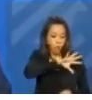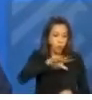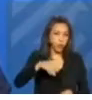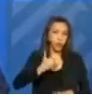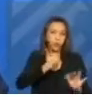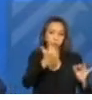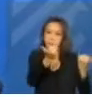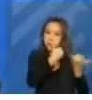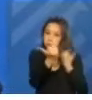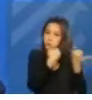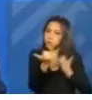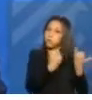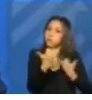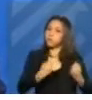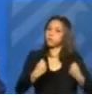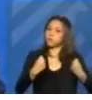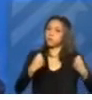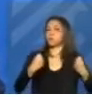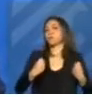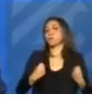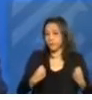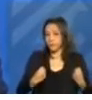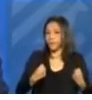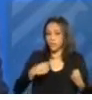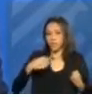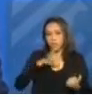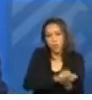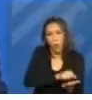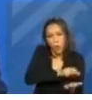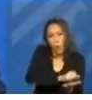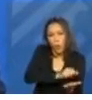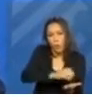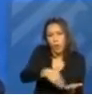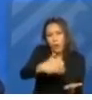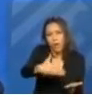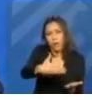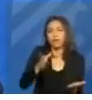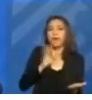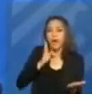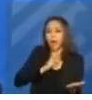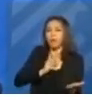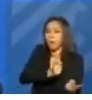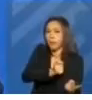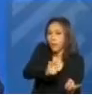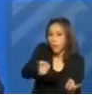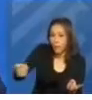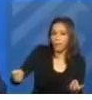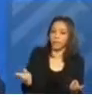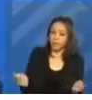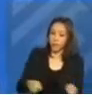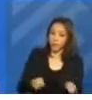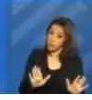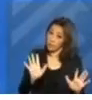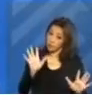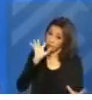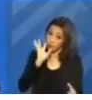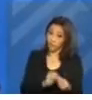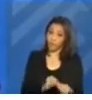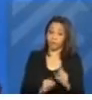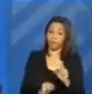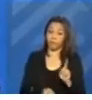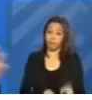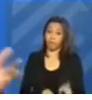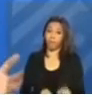e, provavelmente, a cada dia que passa, a gente vai conseguir pagar mais rápido. Mas só para finalizar, a parte